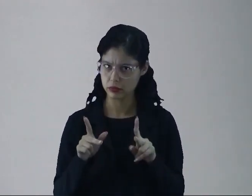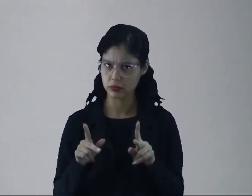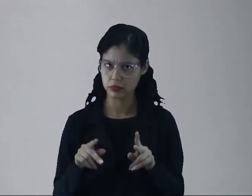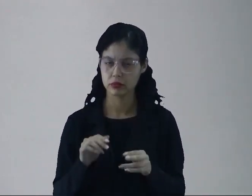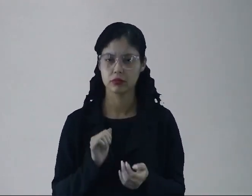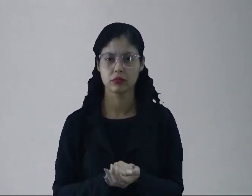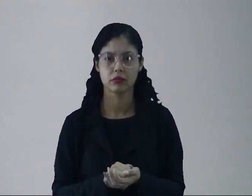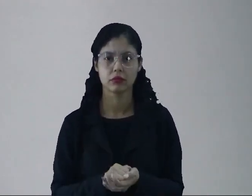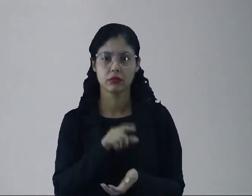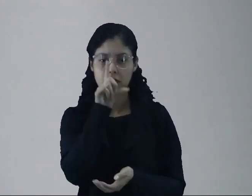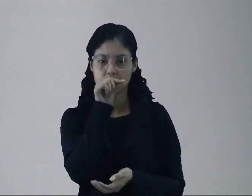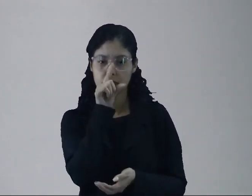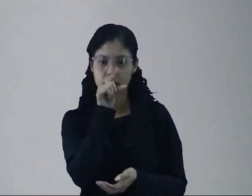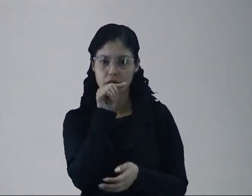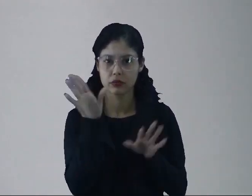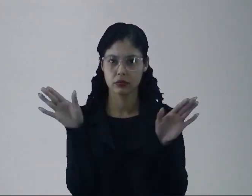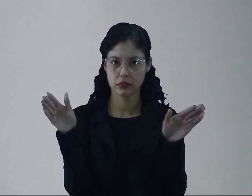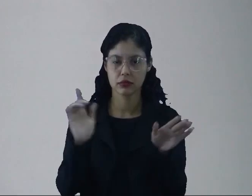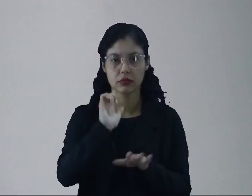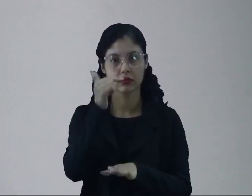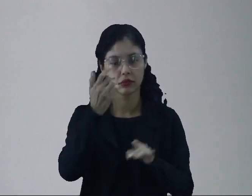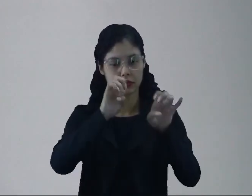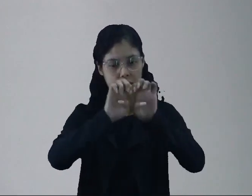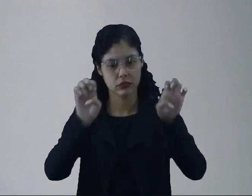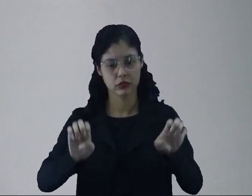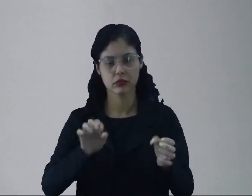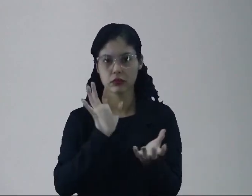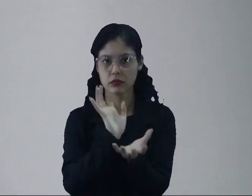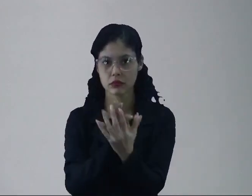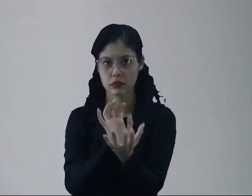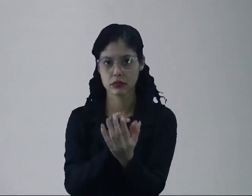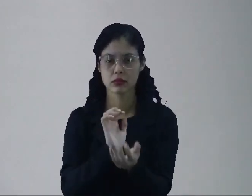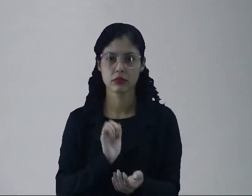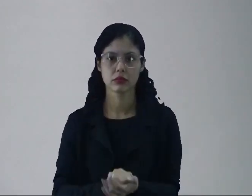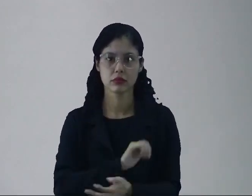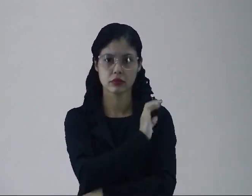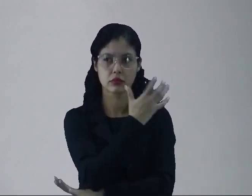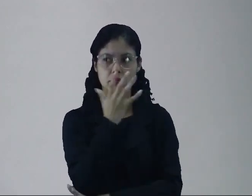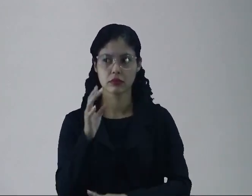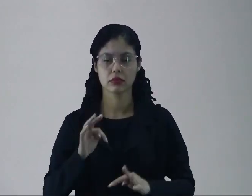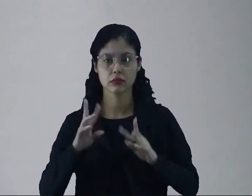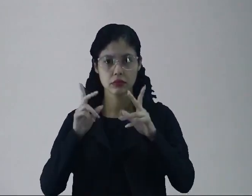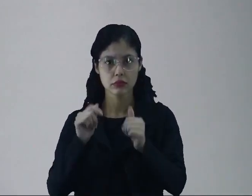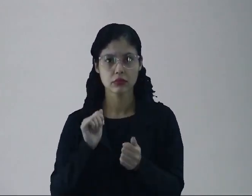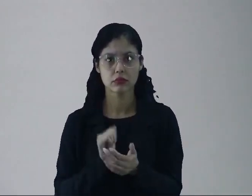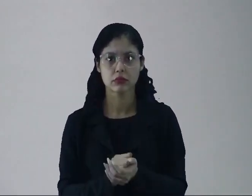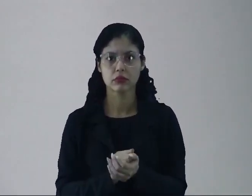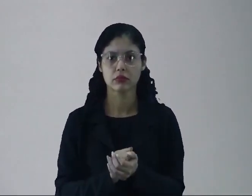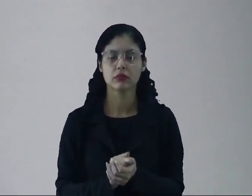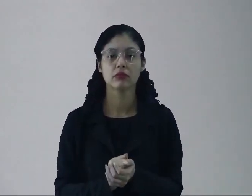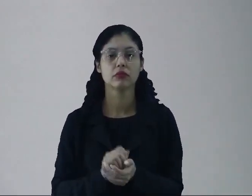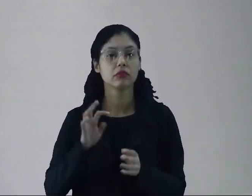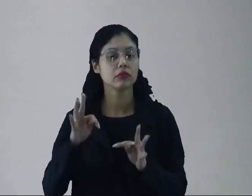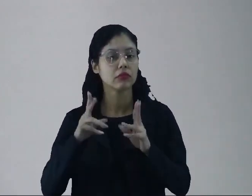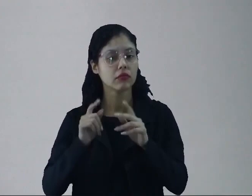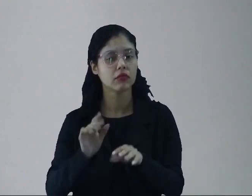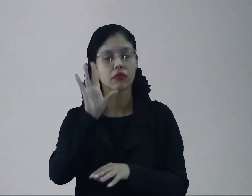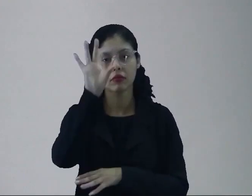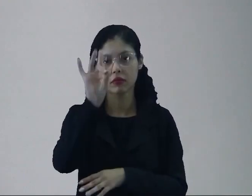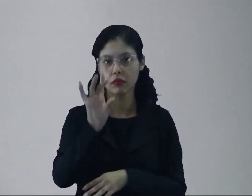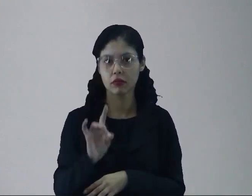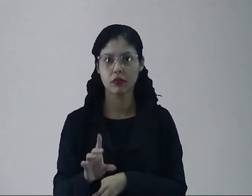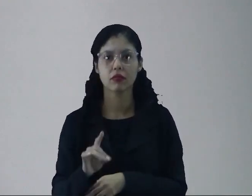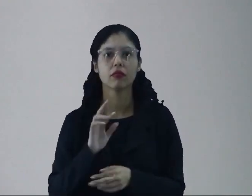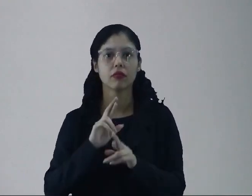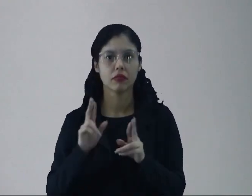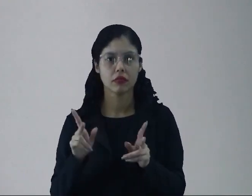diferenciações. As aves já é uma outra estrutura celular, os répteis, os anfíbios, as plantas, os fungos. Então, tudo isso